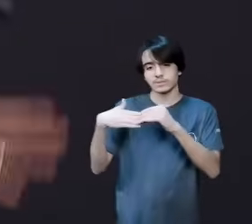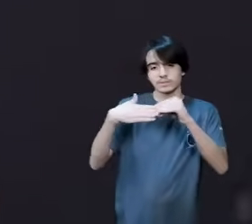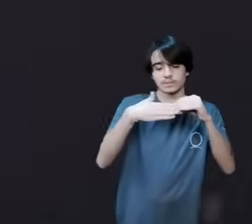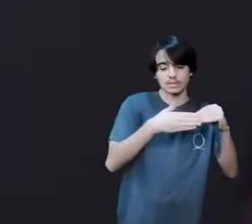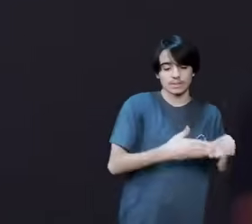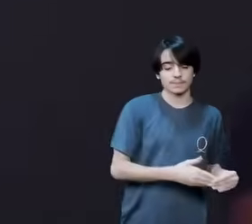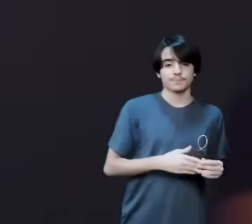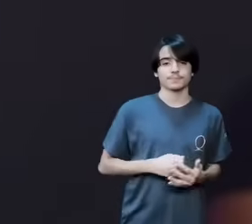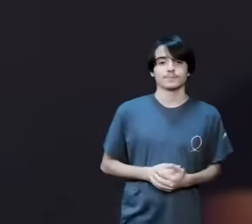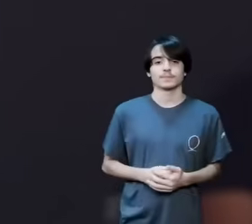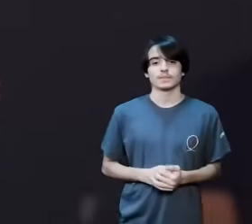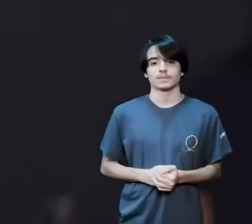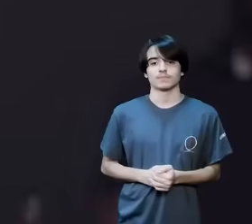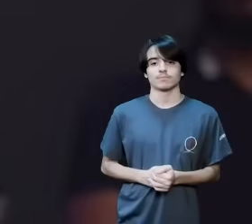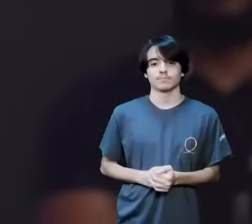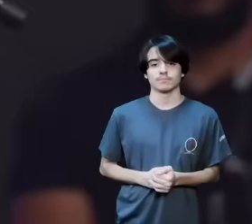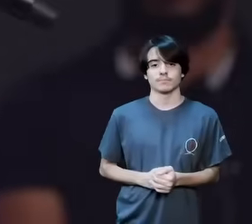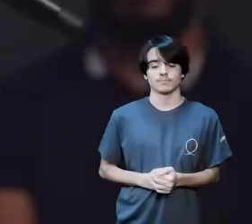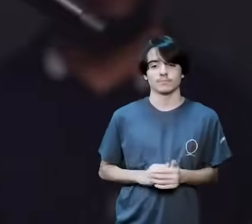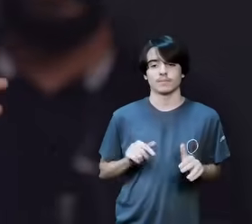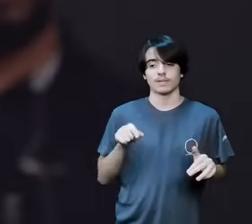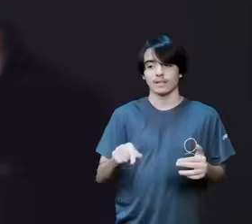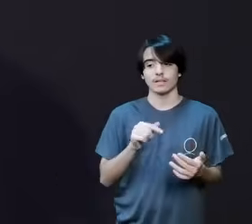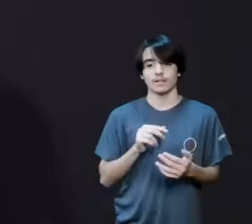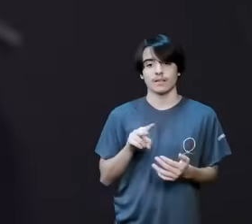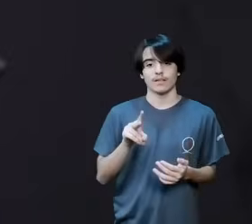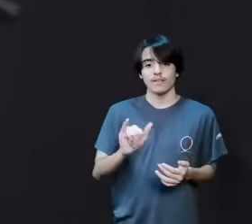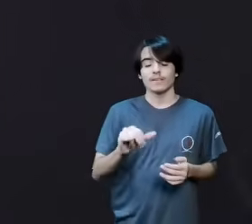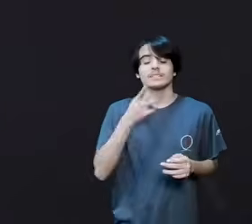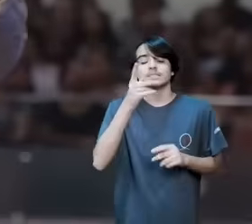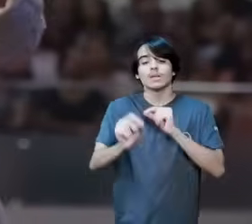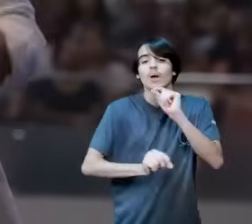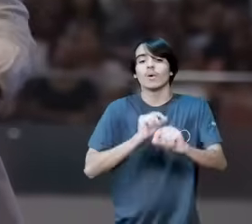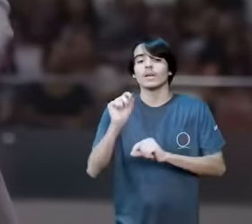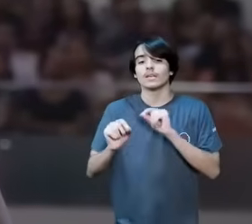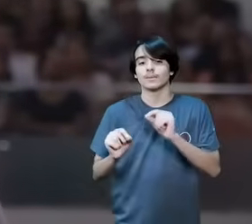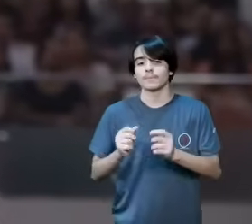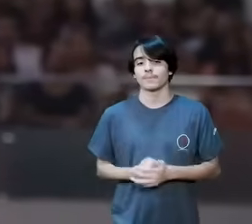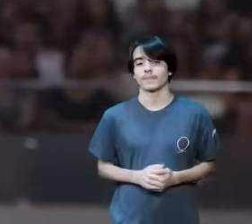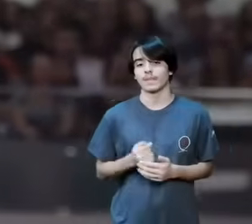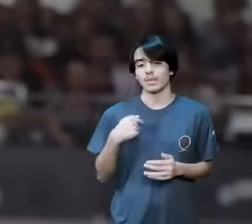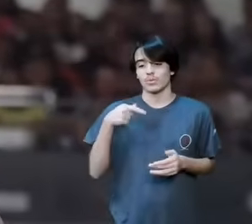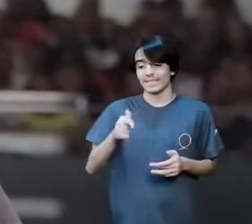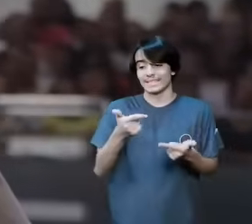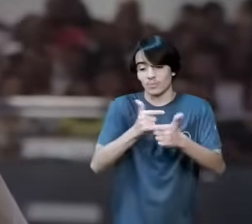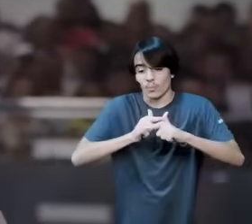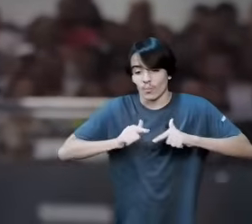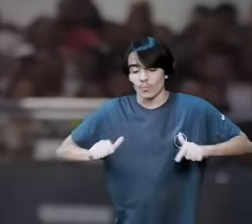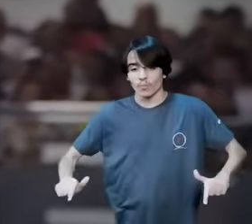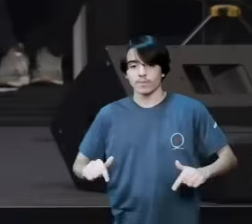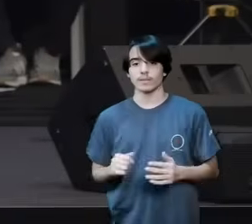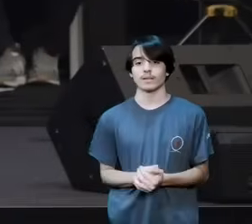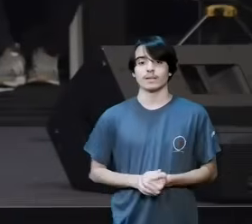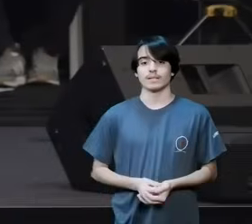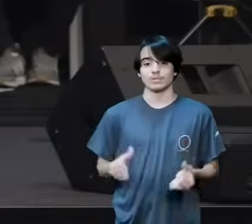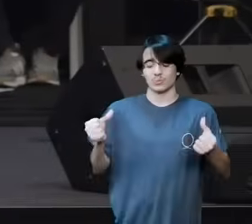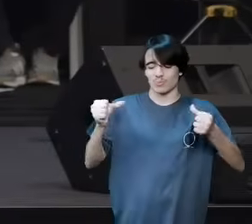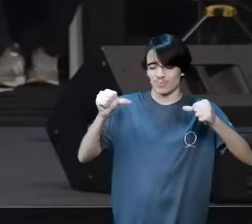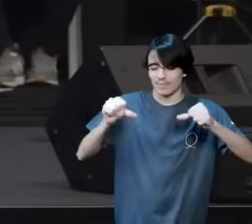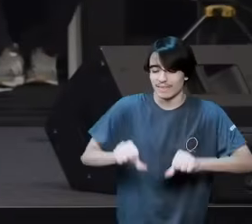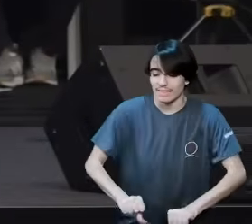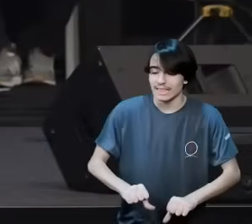Canaã, Deuteronômio capítulo 5, ele vai dizer: eu te coloquei nesse deserto para te